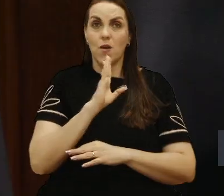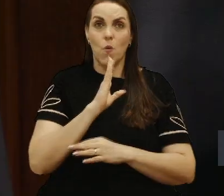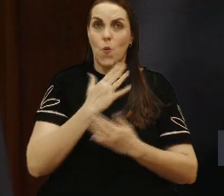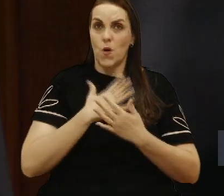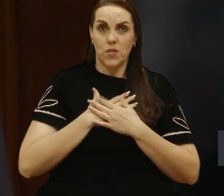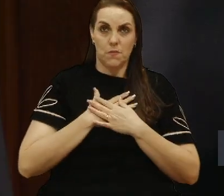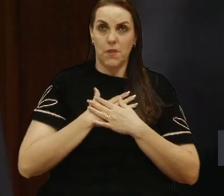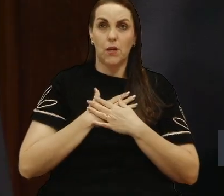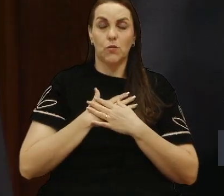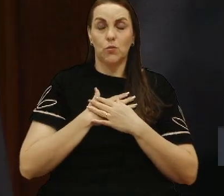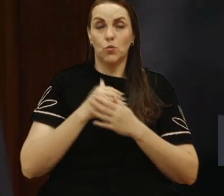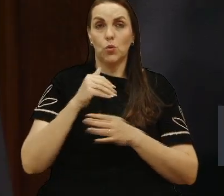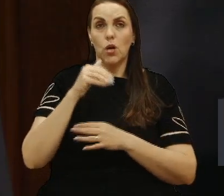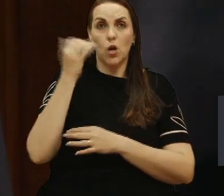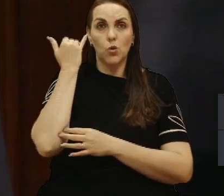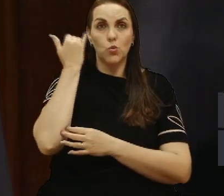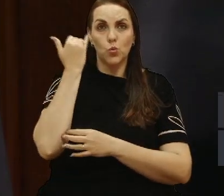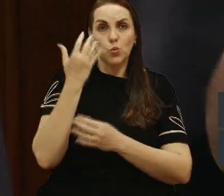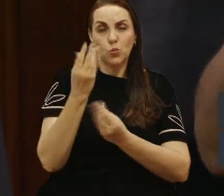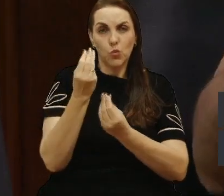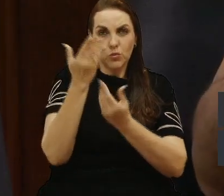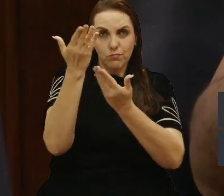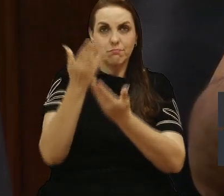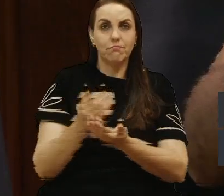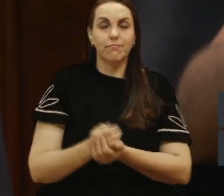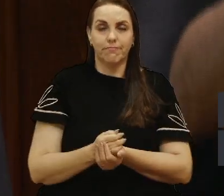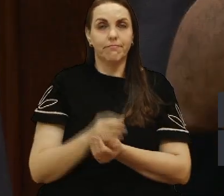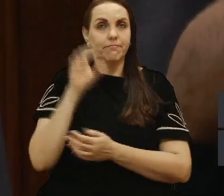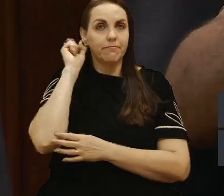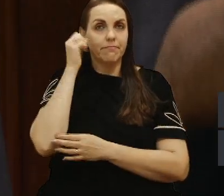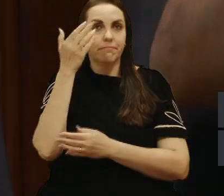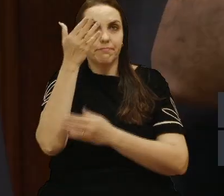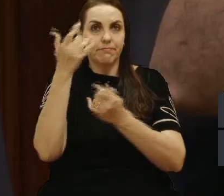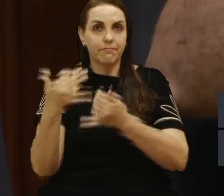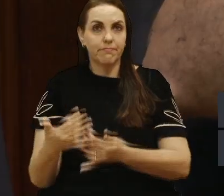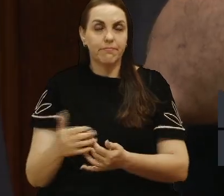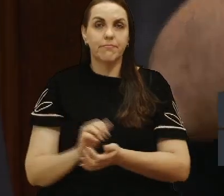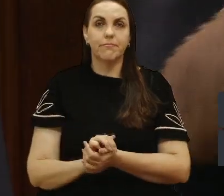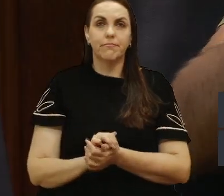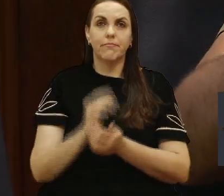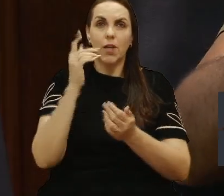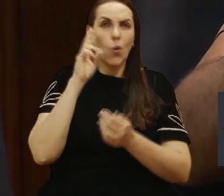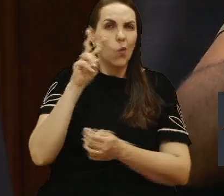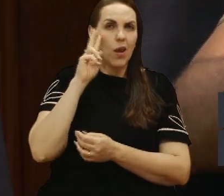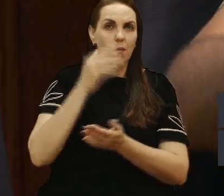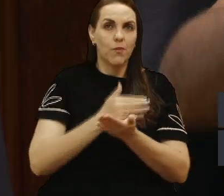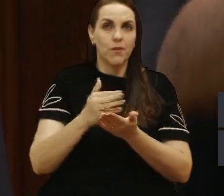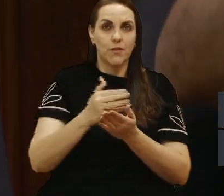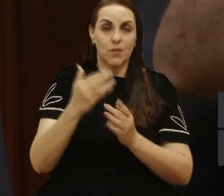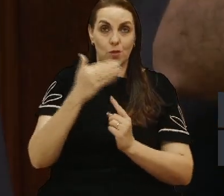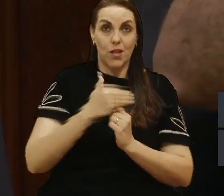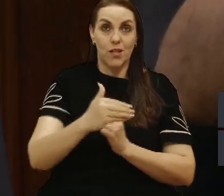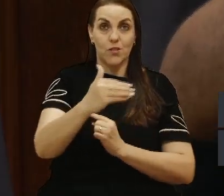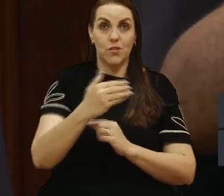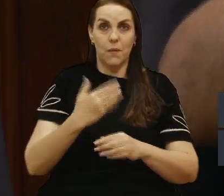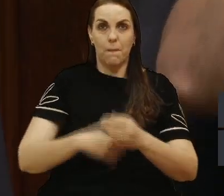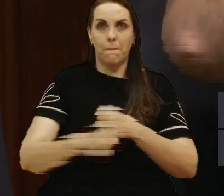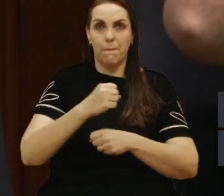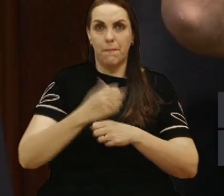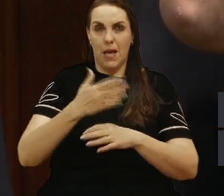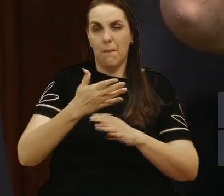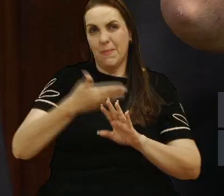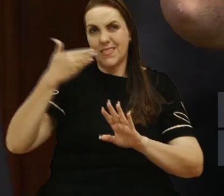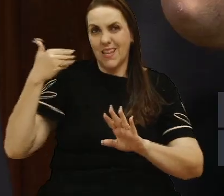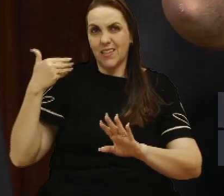escuto muito o senhor. E eu lembro, vereador, que no início da legislatura passada, nós